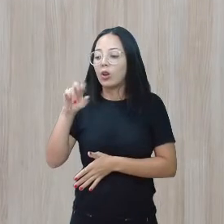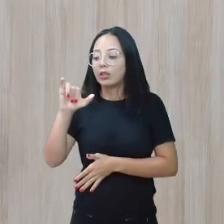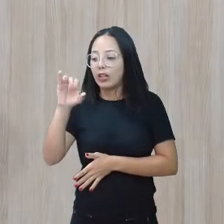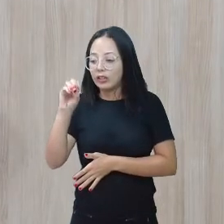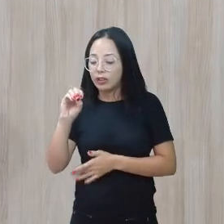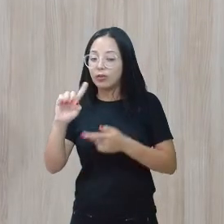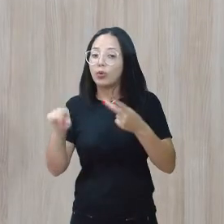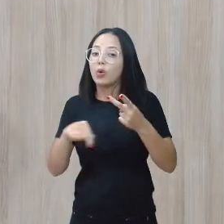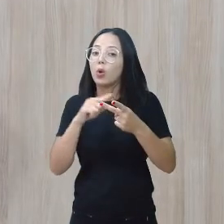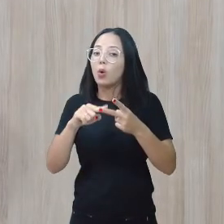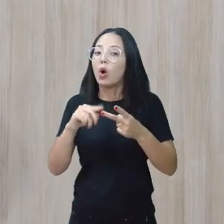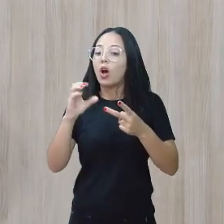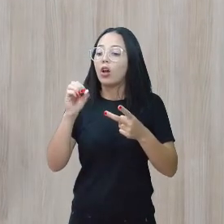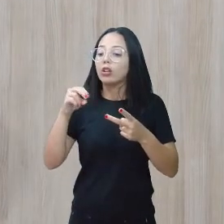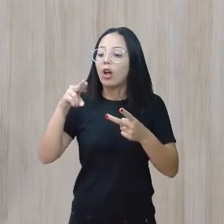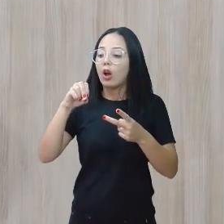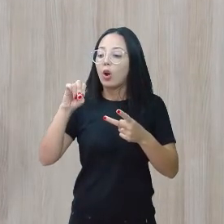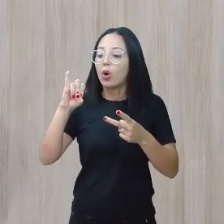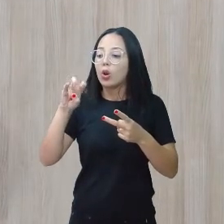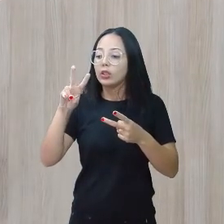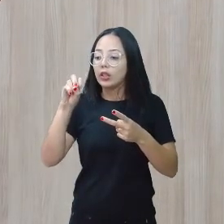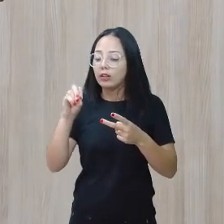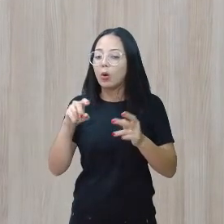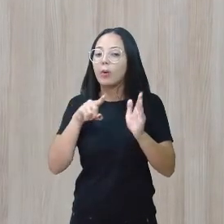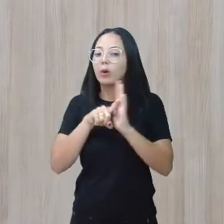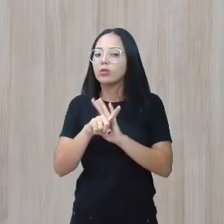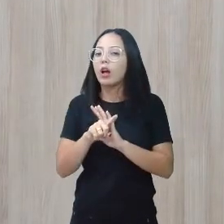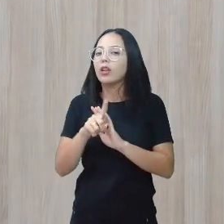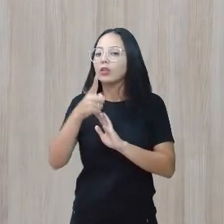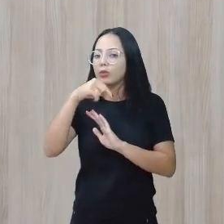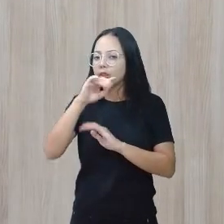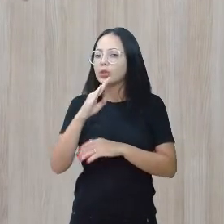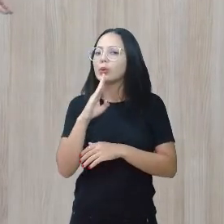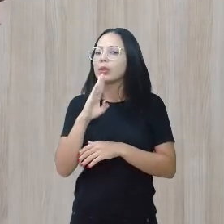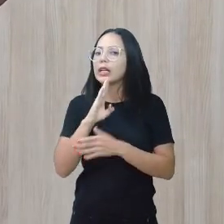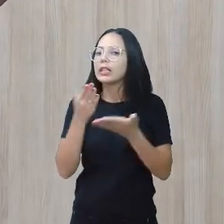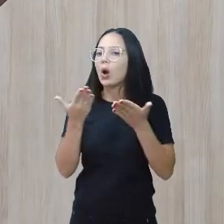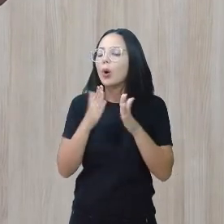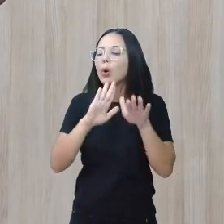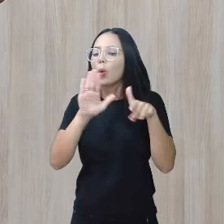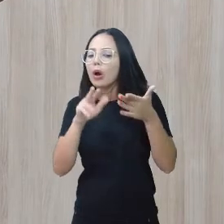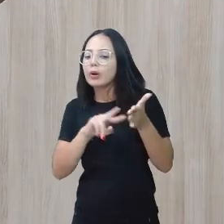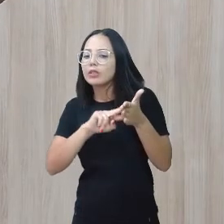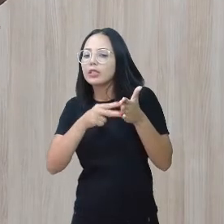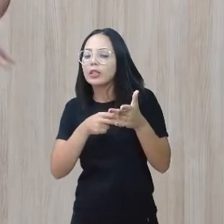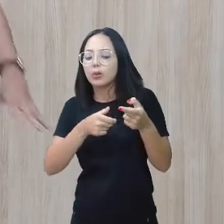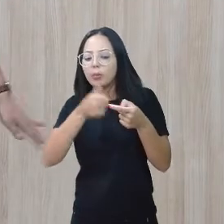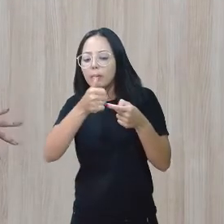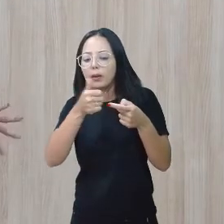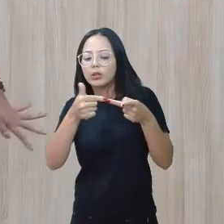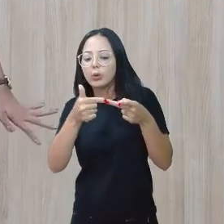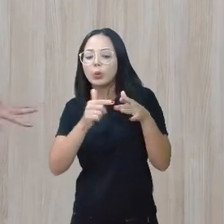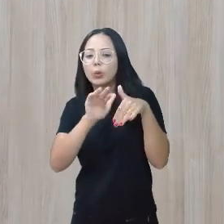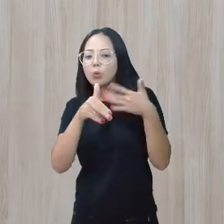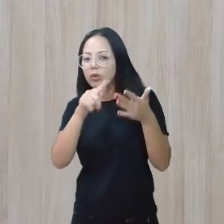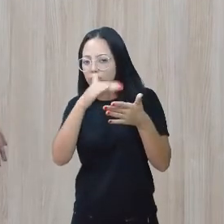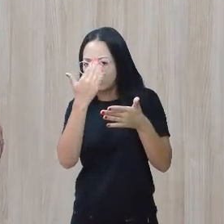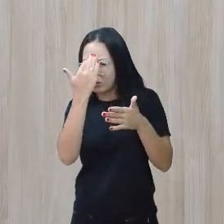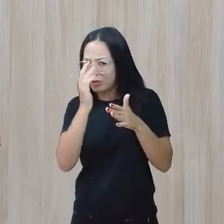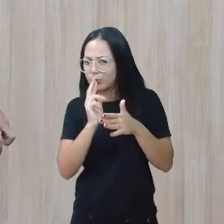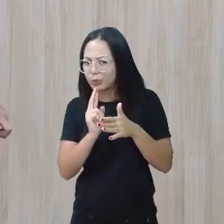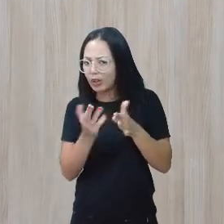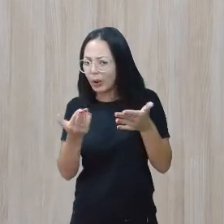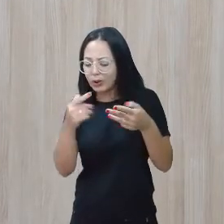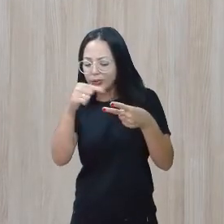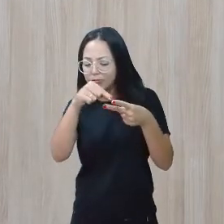será que alguém saberia me dizer aí no chat, professora? Qual é o sentido conotativo? Qual é o conotativo?